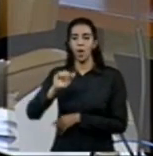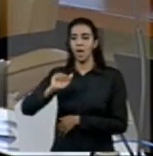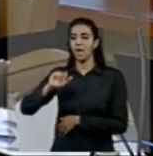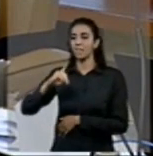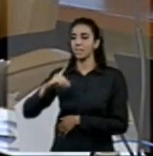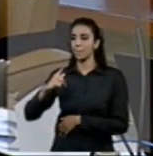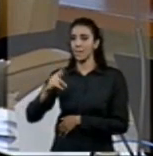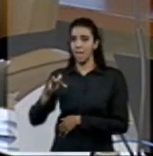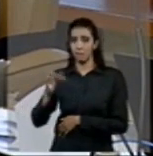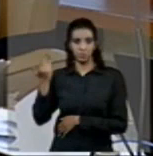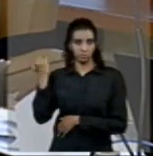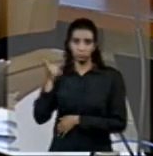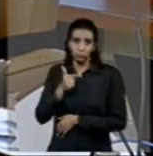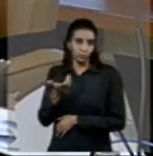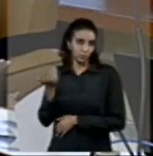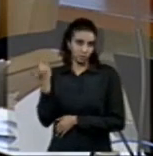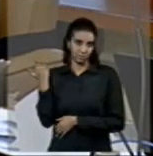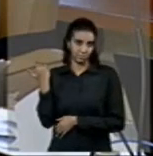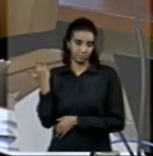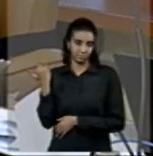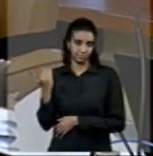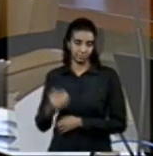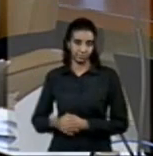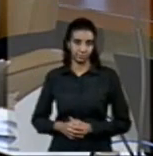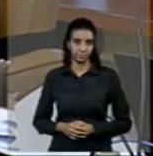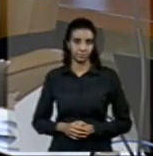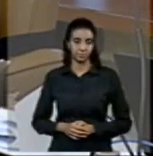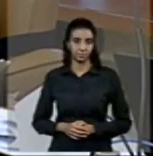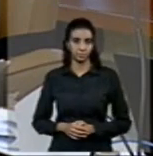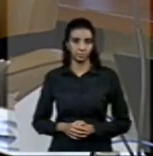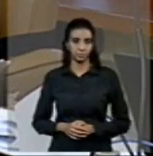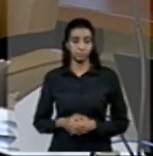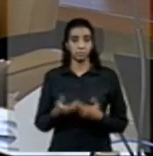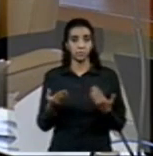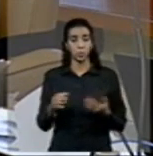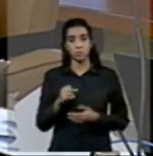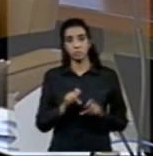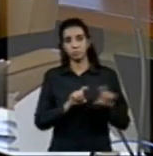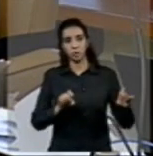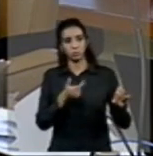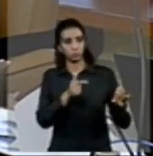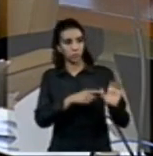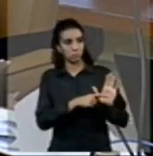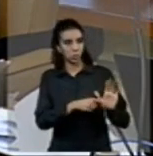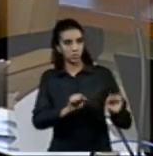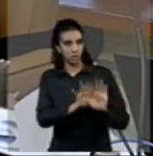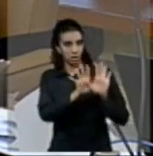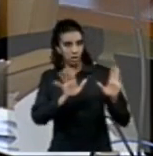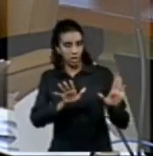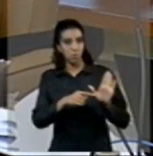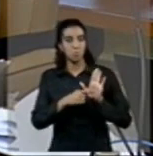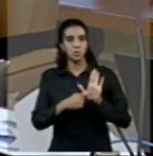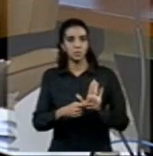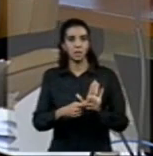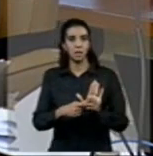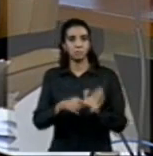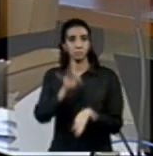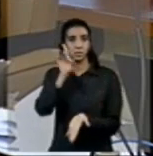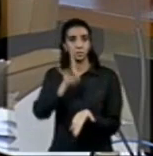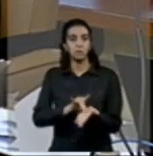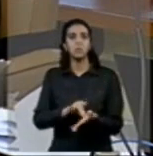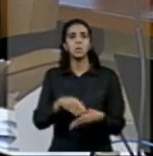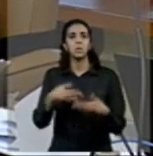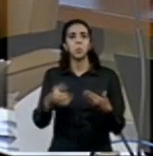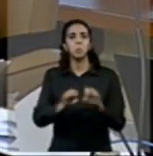havia. Portanto, que não haja enunciado expresso capaz de evidenciar literalmente a vontade